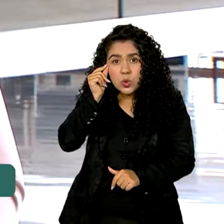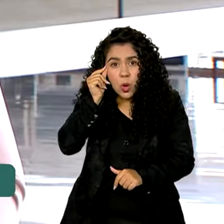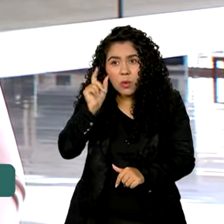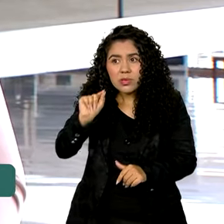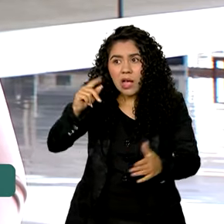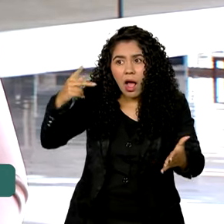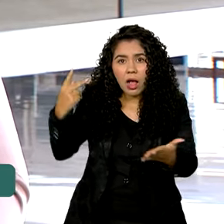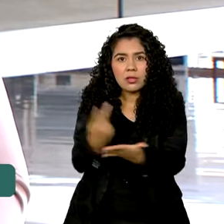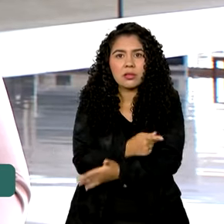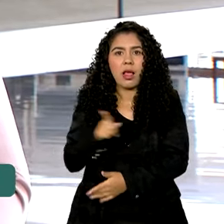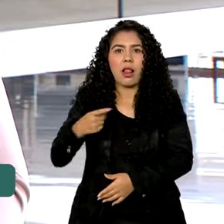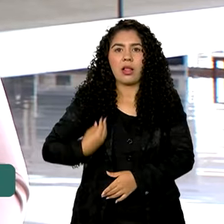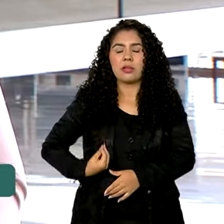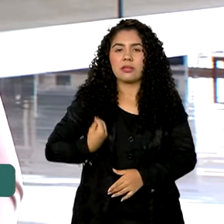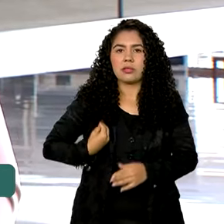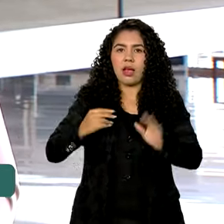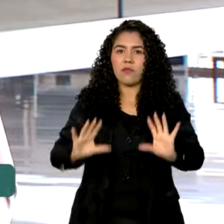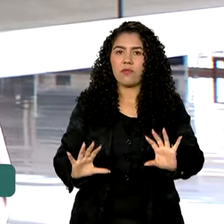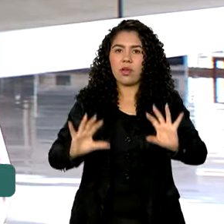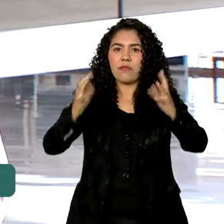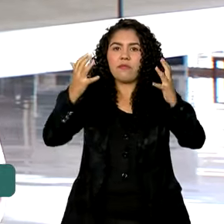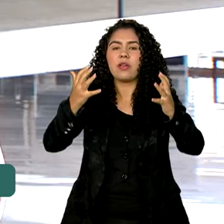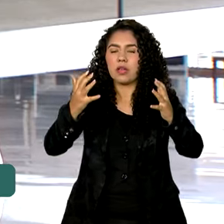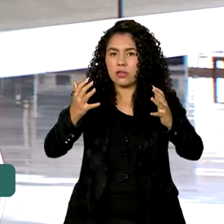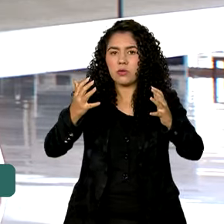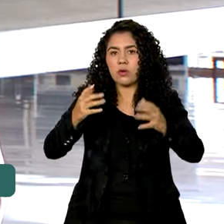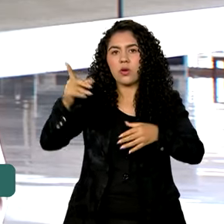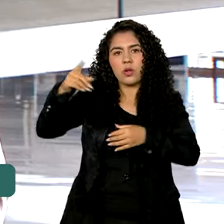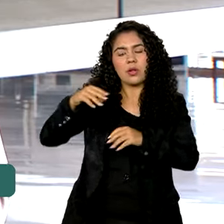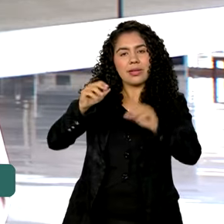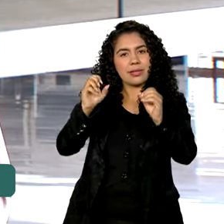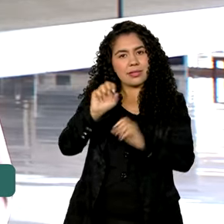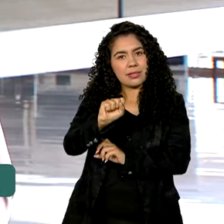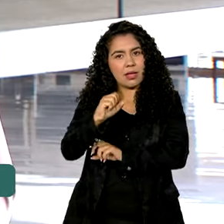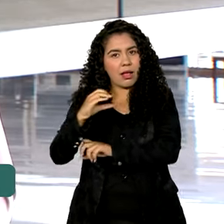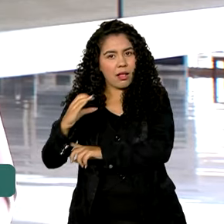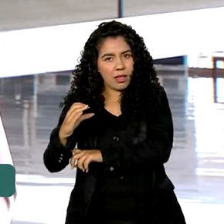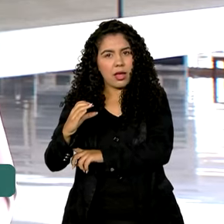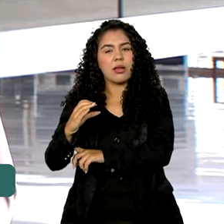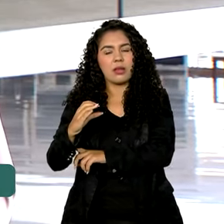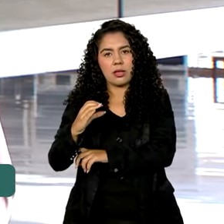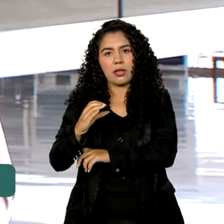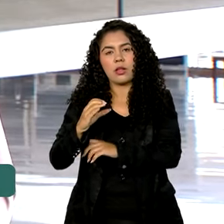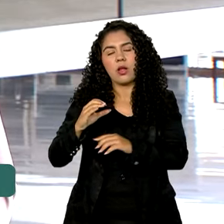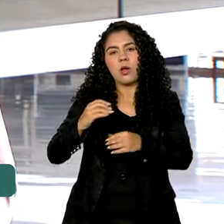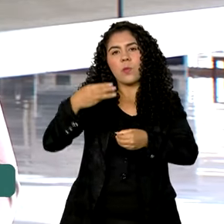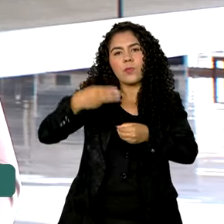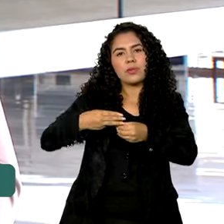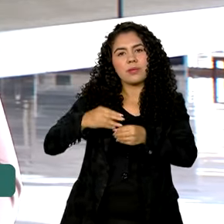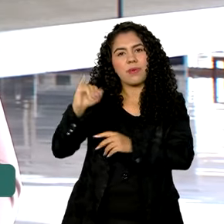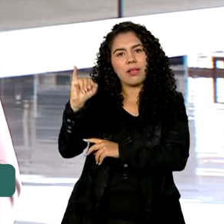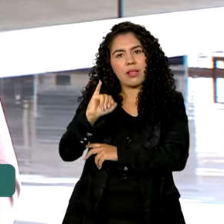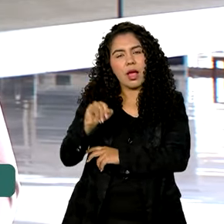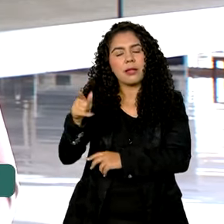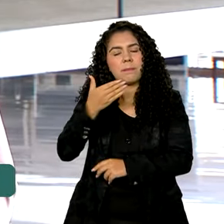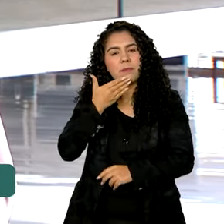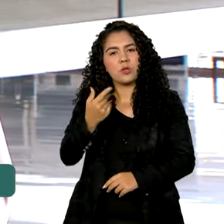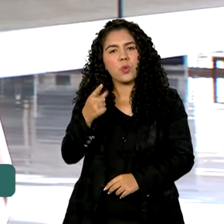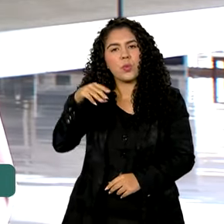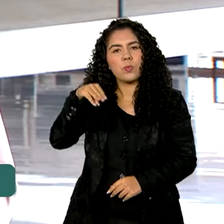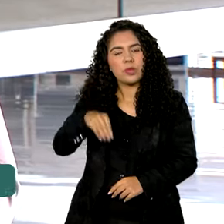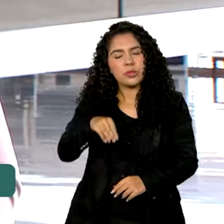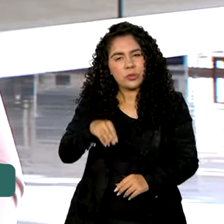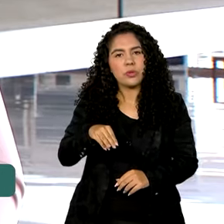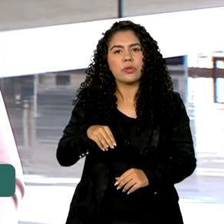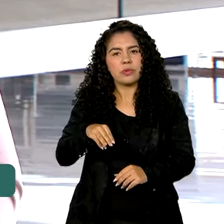ele estava em um evento em Itajaí Santa Catarina naquele naquele momento ele já pediu um minuto de silêncio em homenagem a essas vítimas e